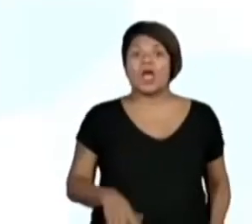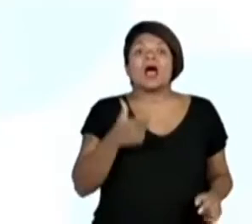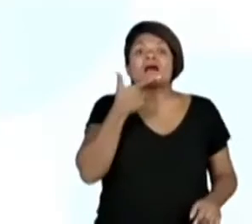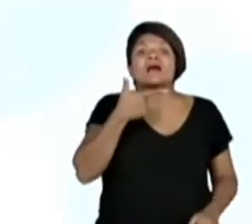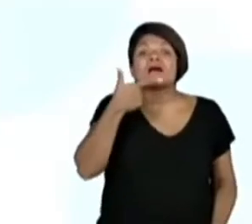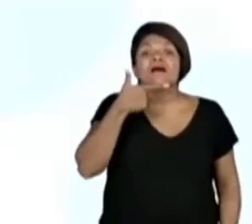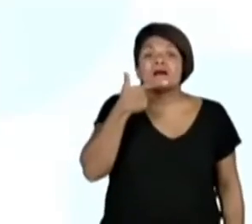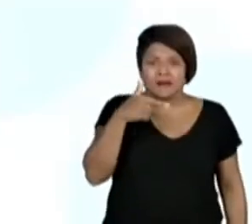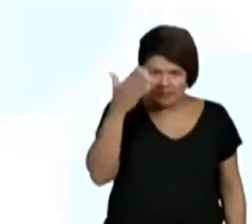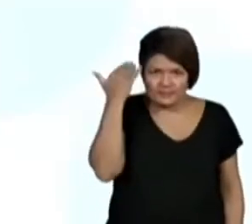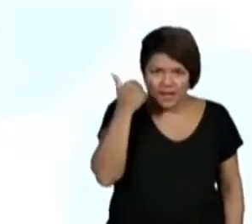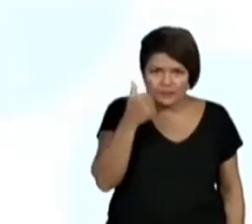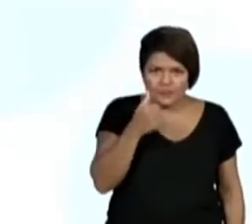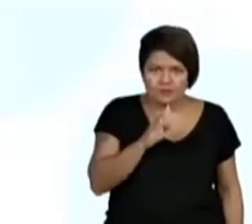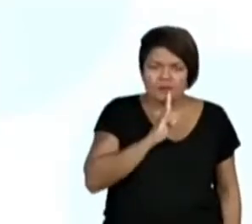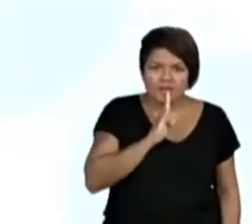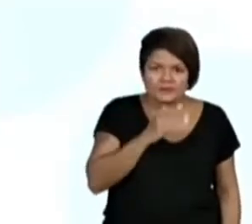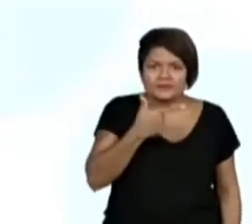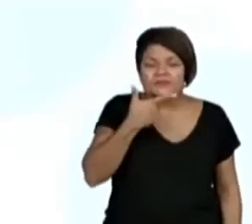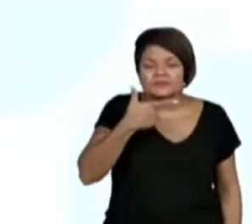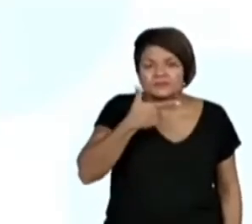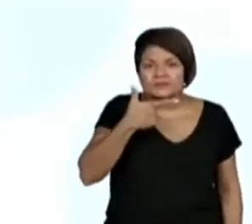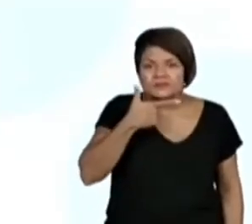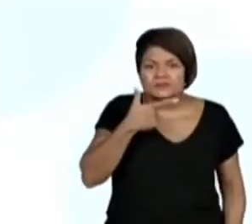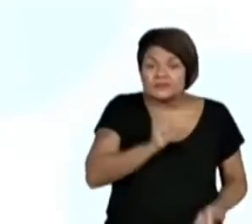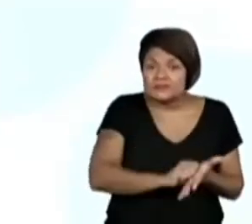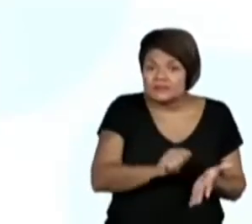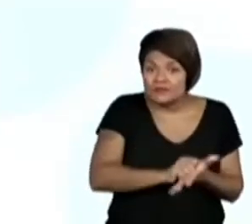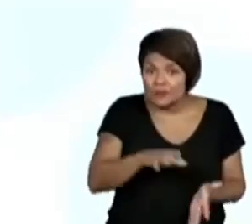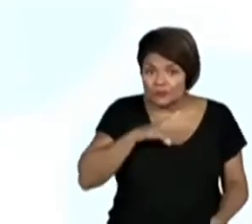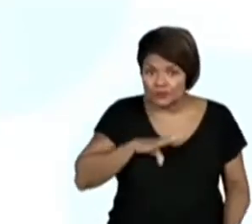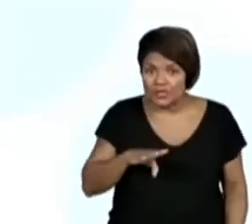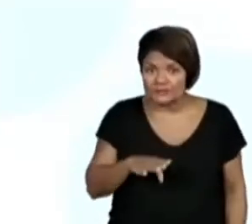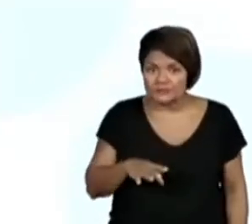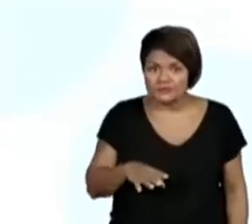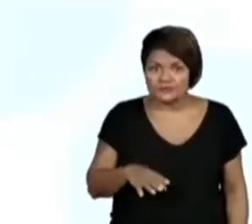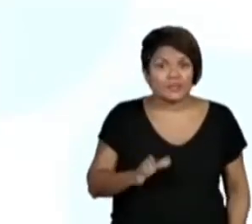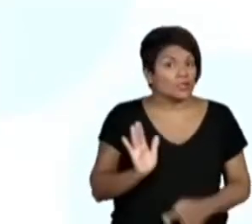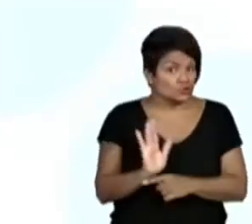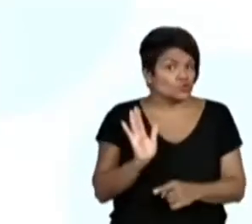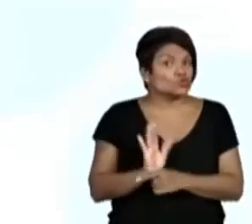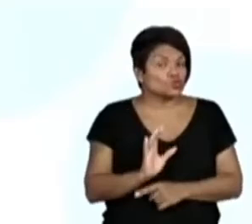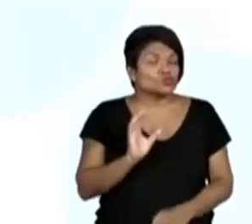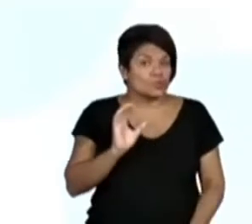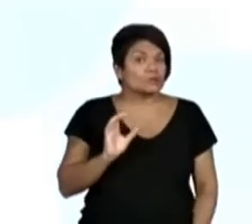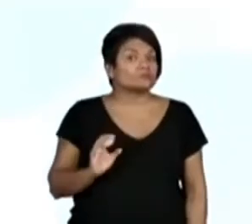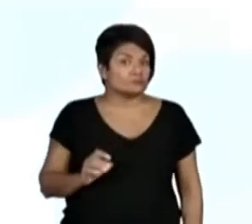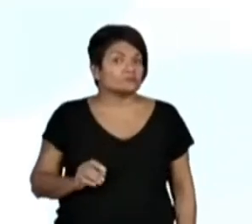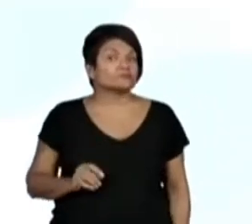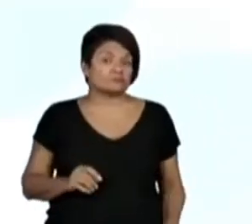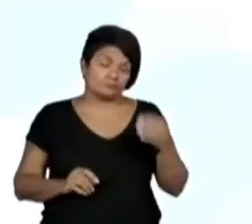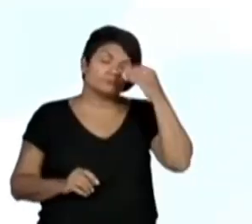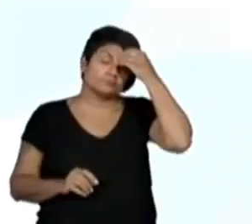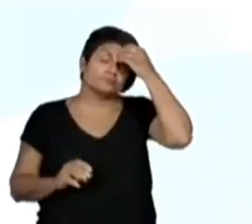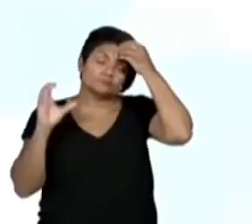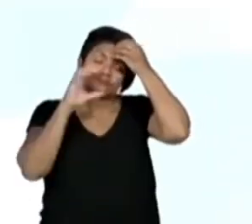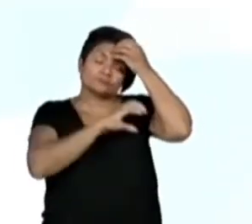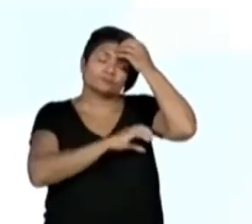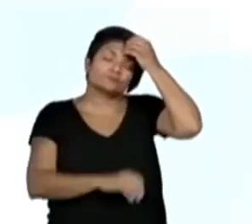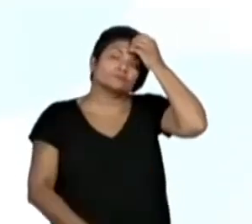queijo? Então, eu acho que já sabe. Eu posso... Vamos escrever, vamos colocar aqui do lado, porque a gente